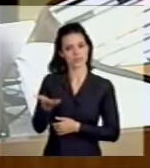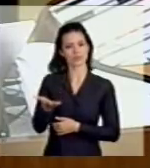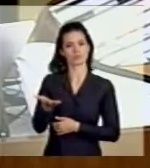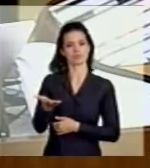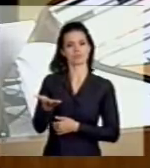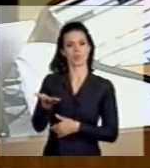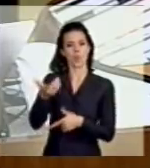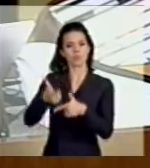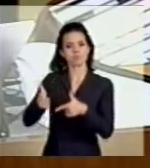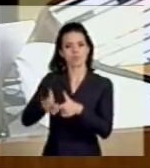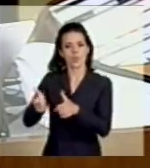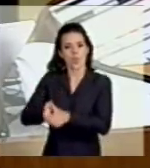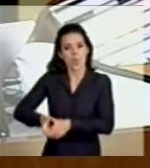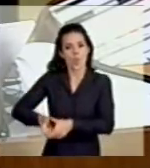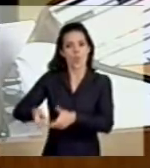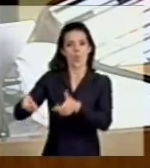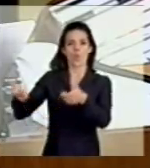de uma magnitude